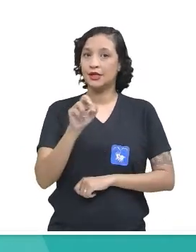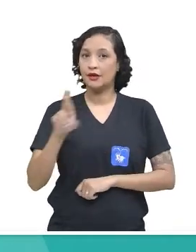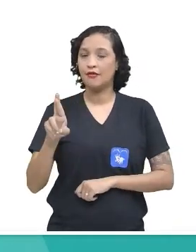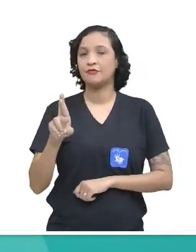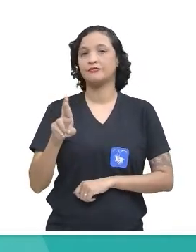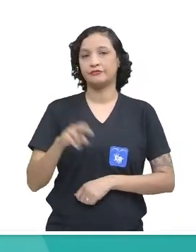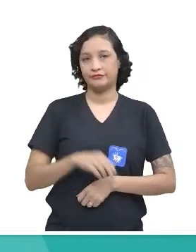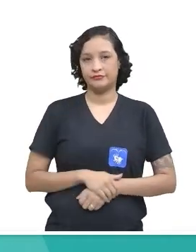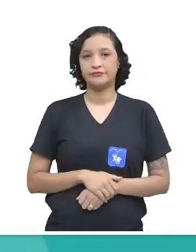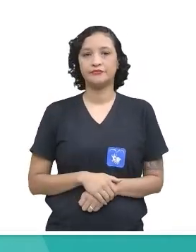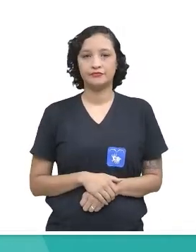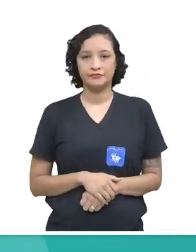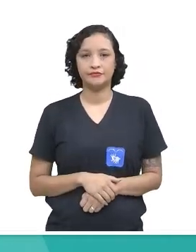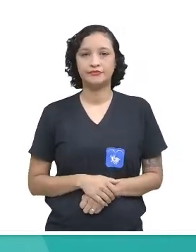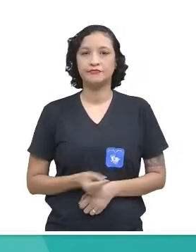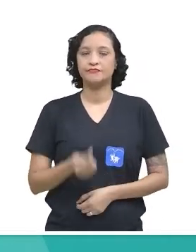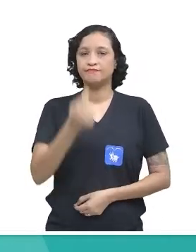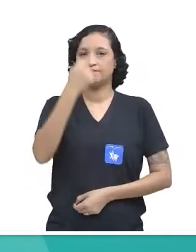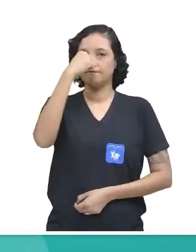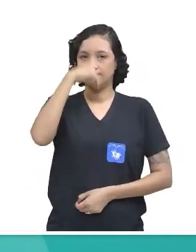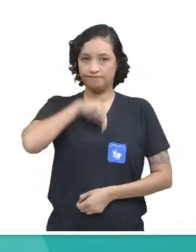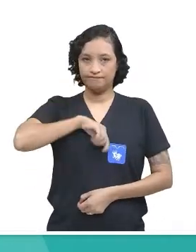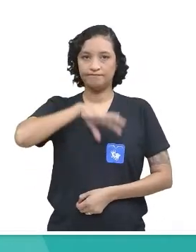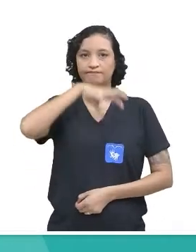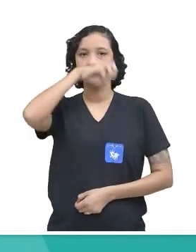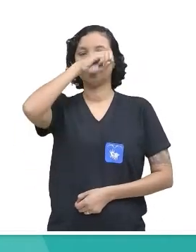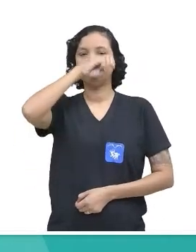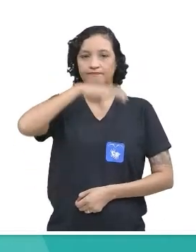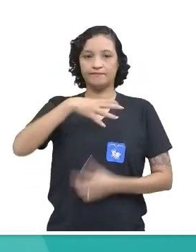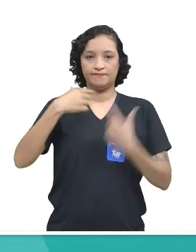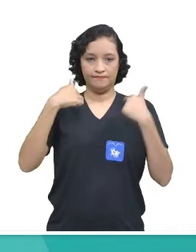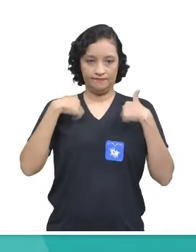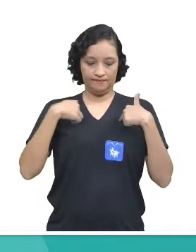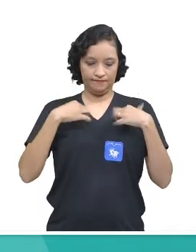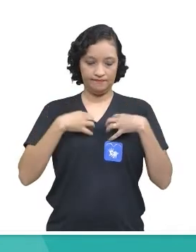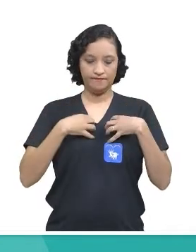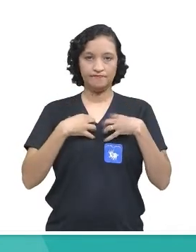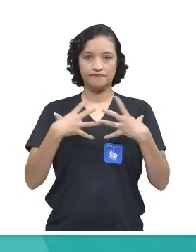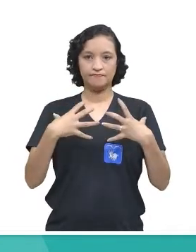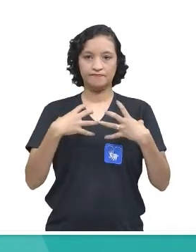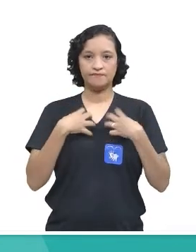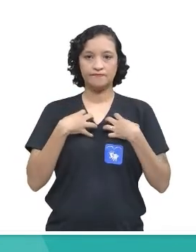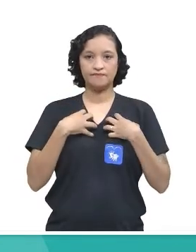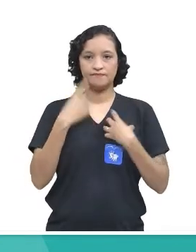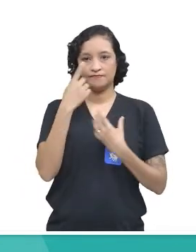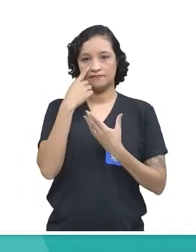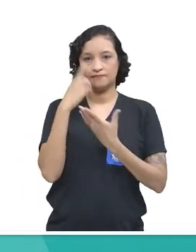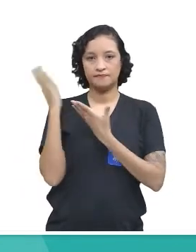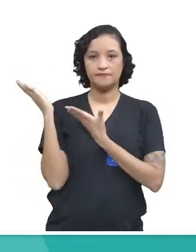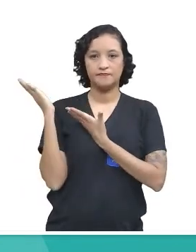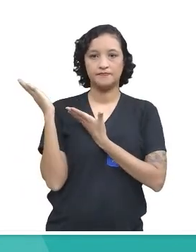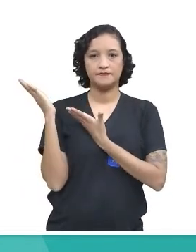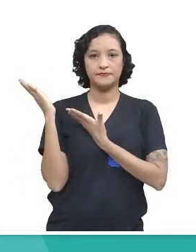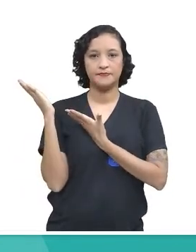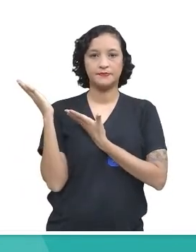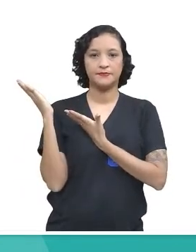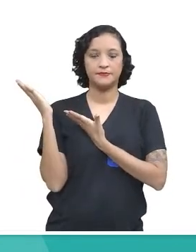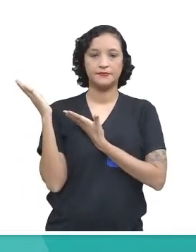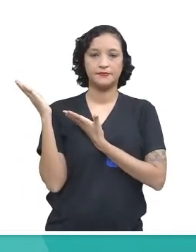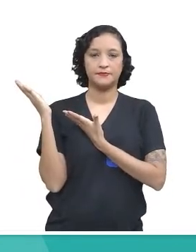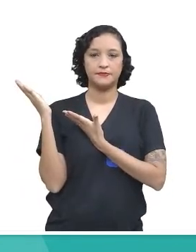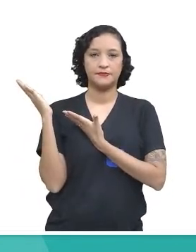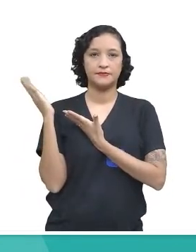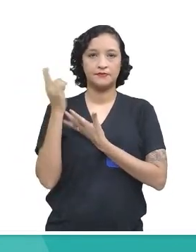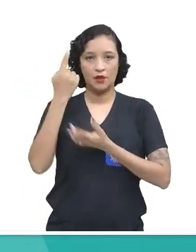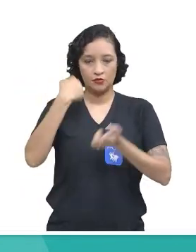certo? E esse oxigênio, ele é enviado através de quê? Ele é enviado através da